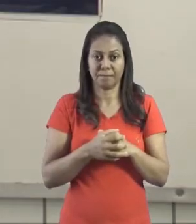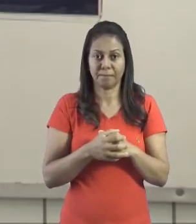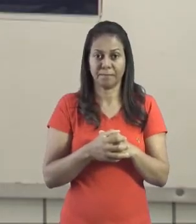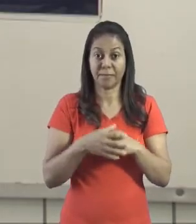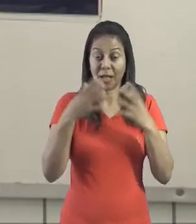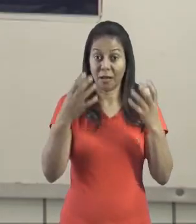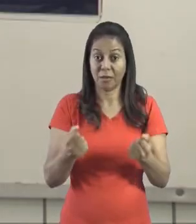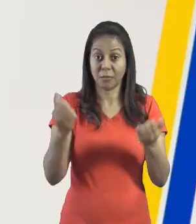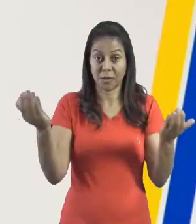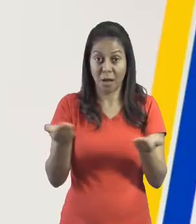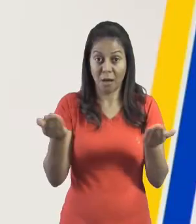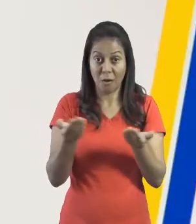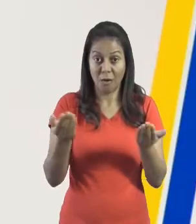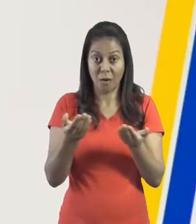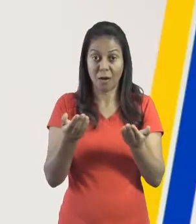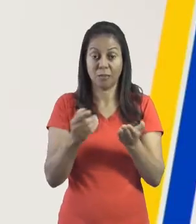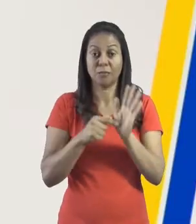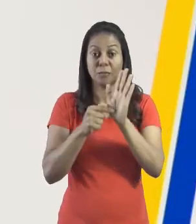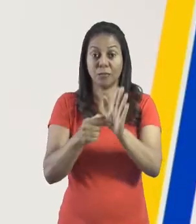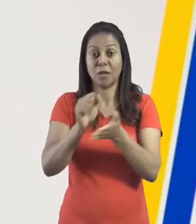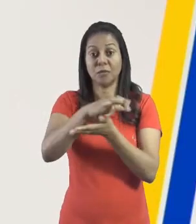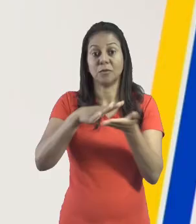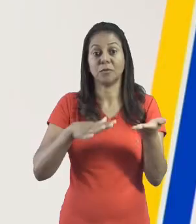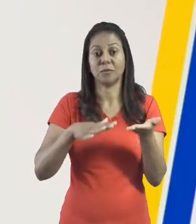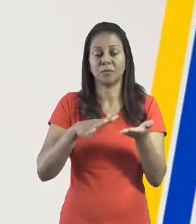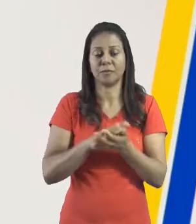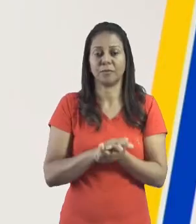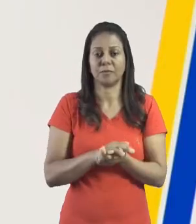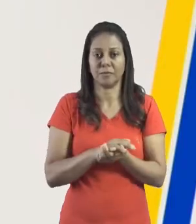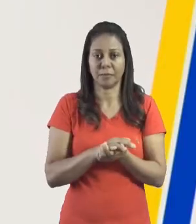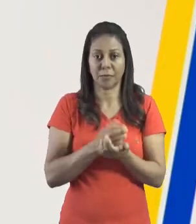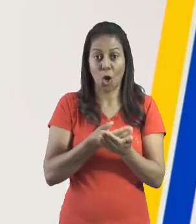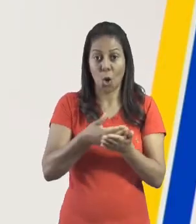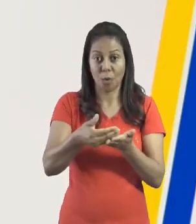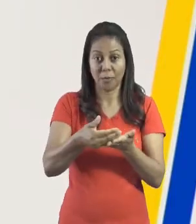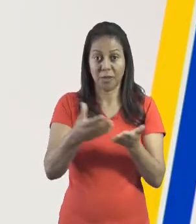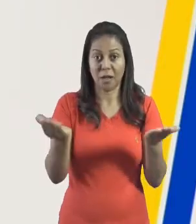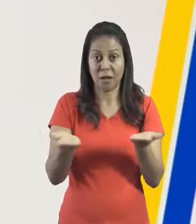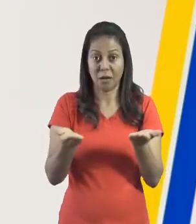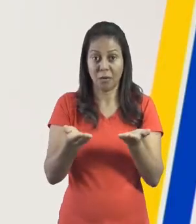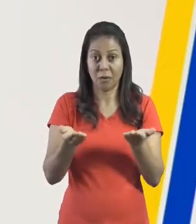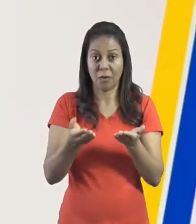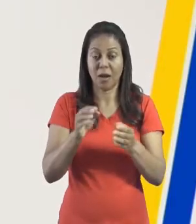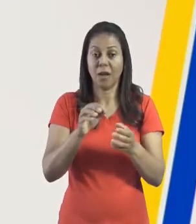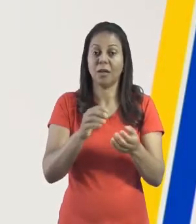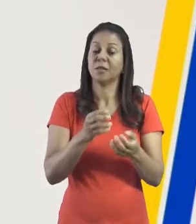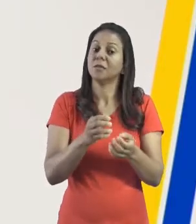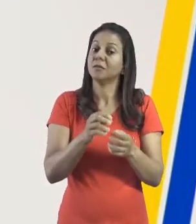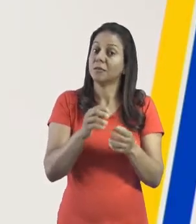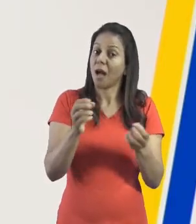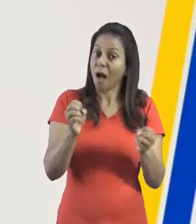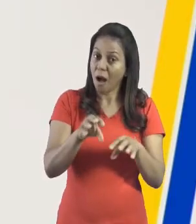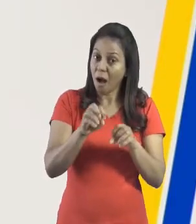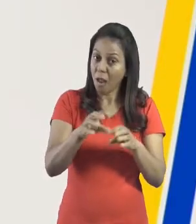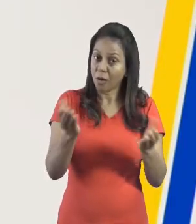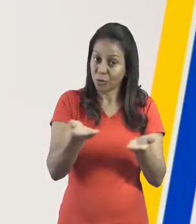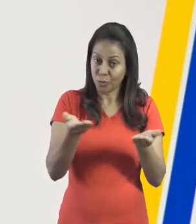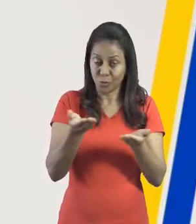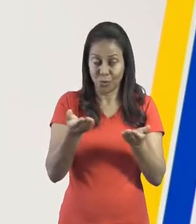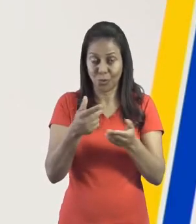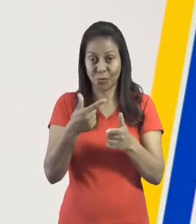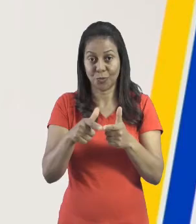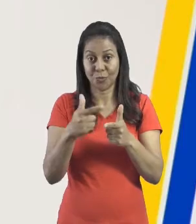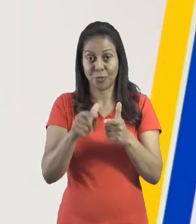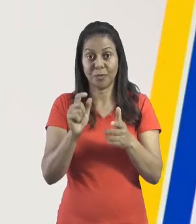Vamos solucionar um problema logo da aula anterior. Vamos começar nessa aula de hoje com este problema, certo?